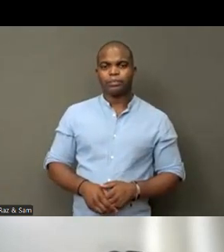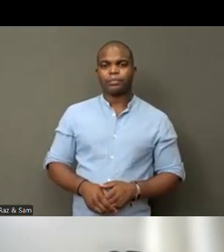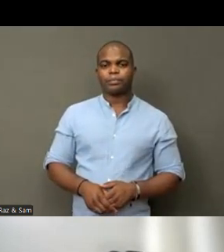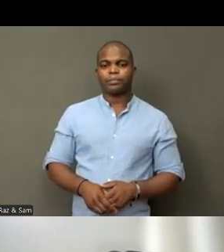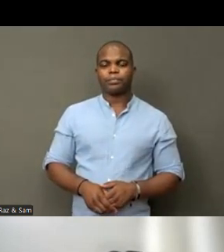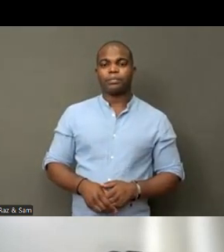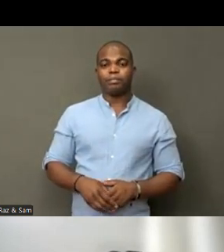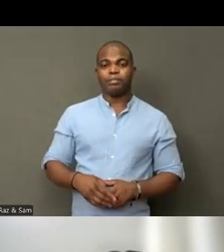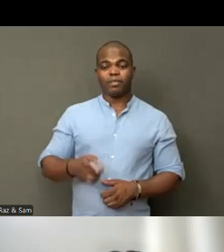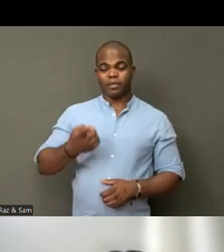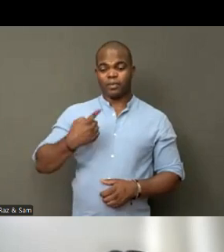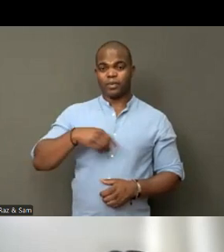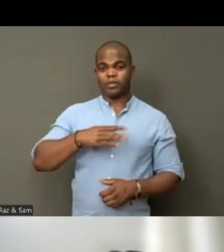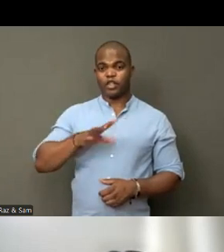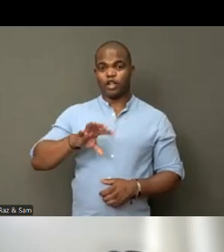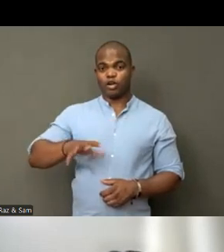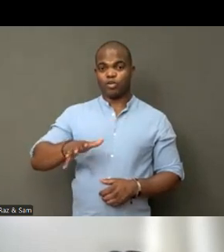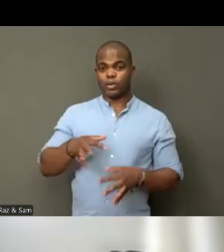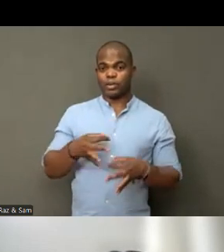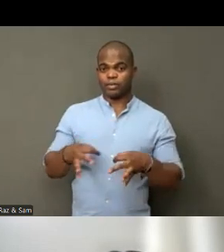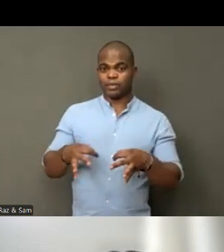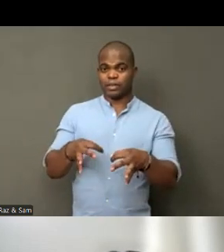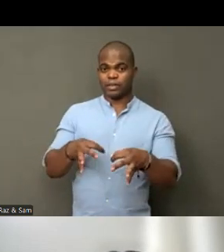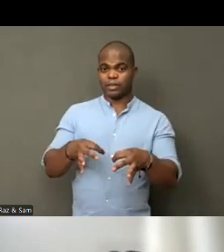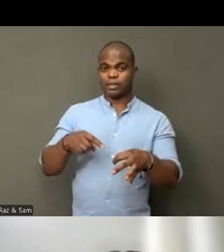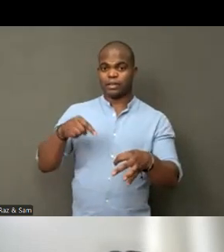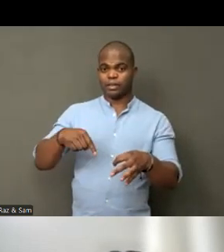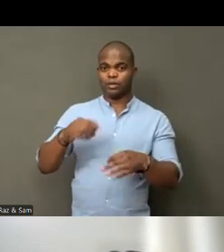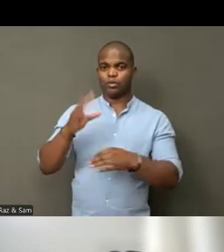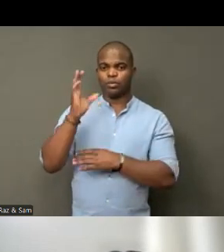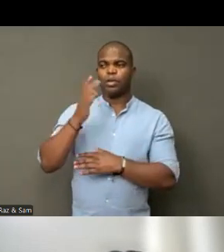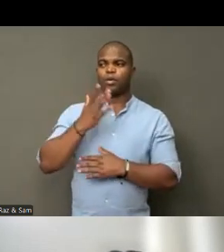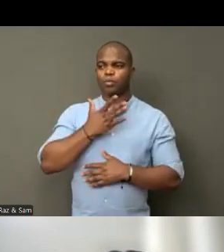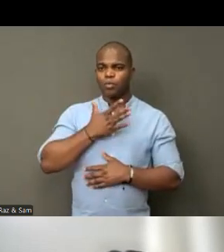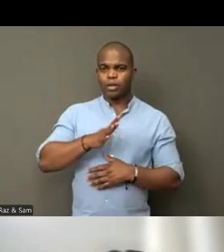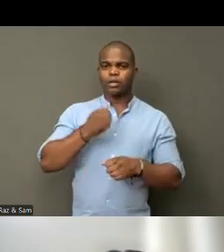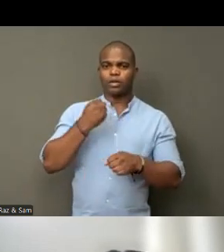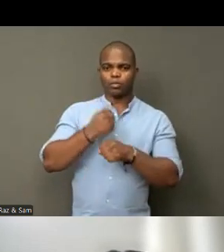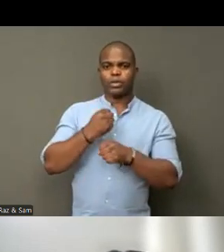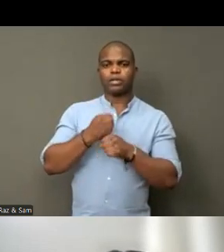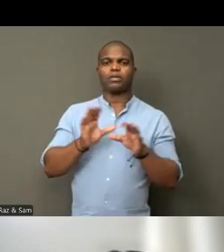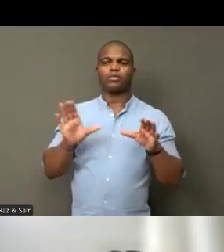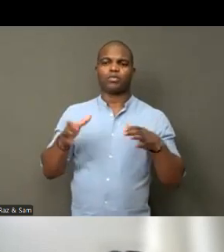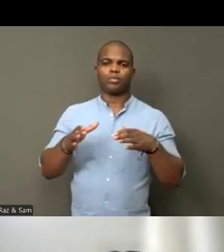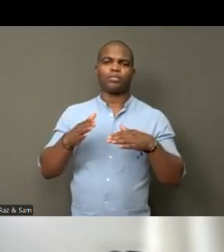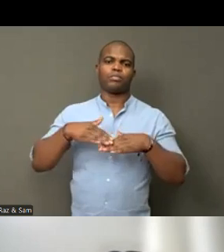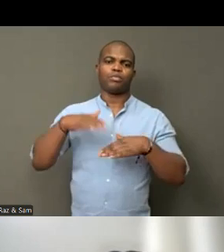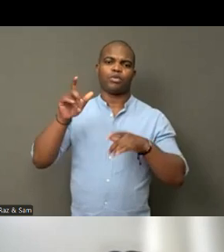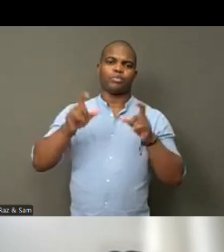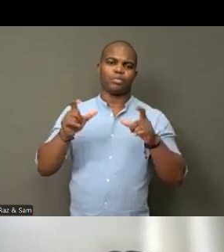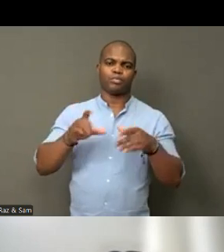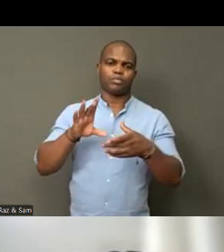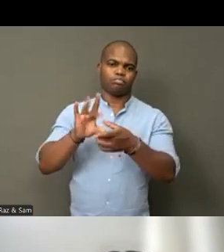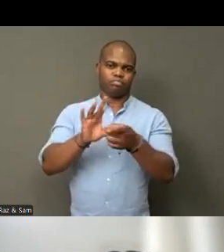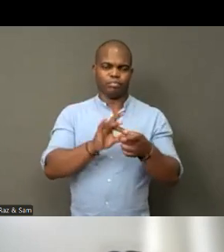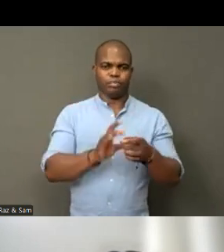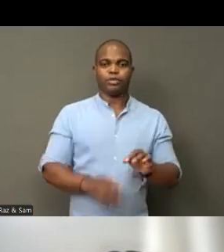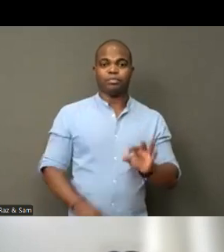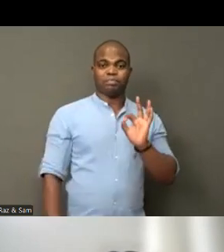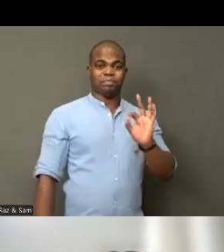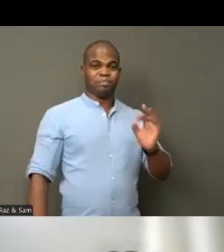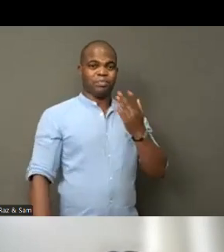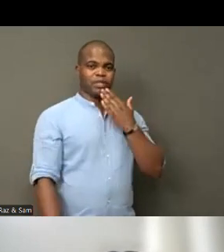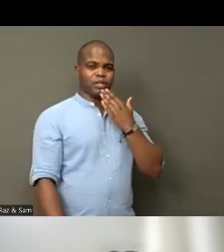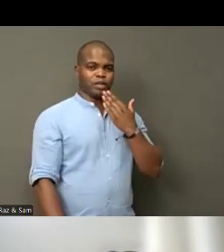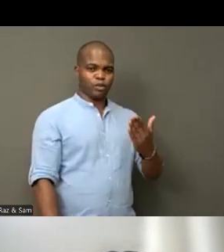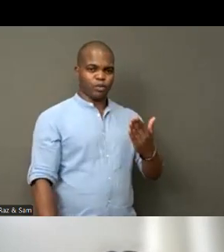estratégia e está relacionado com o trabalho que nós fazemos como o grupo inteiro de pessoas. Muito obrigado, Dr.